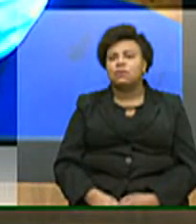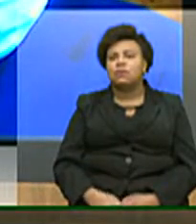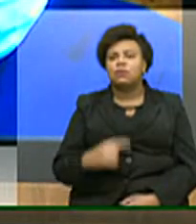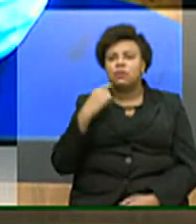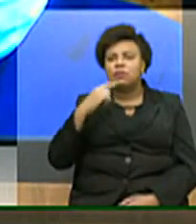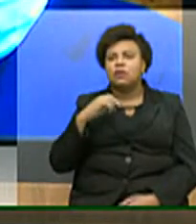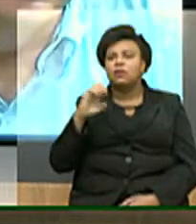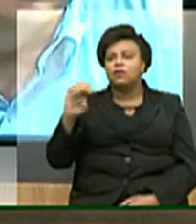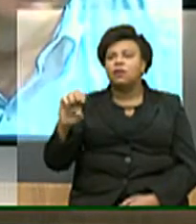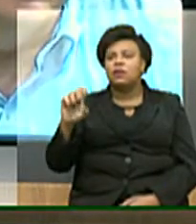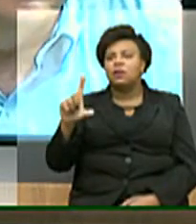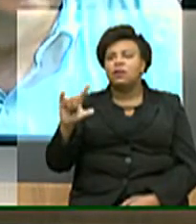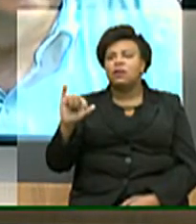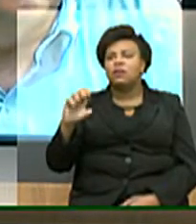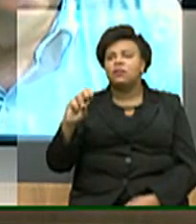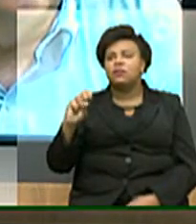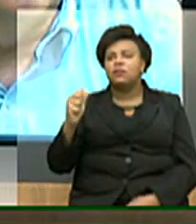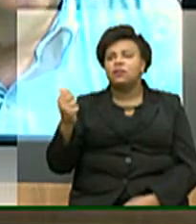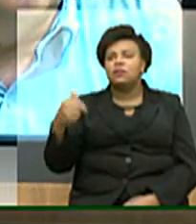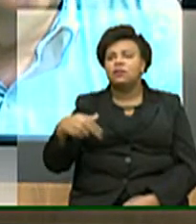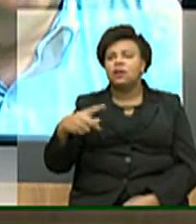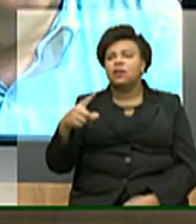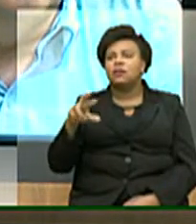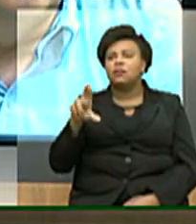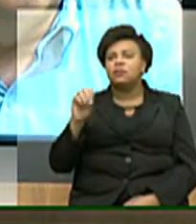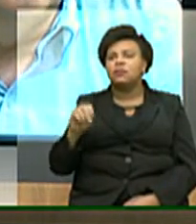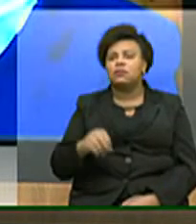Deputado Elisandro Sabino.